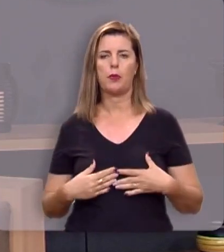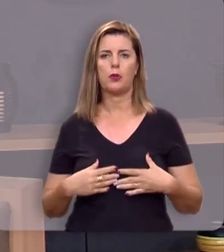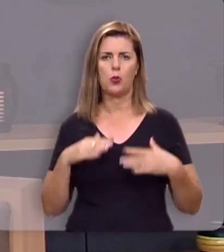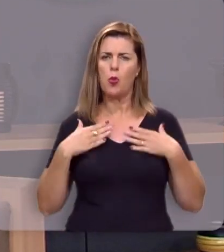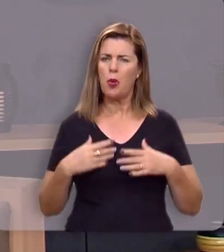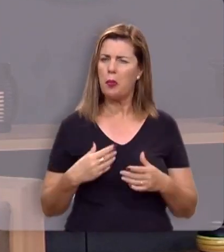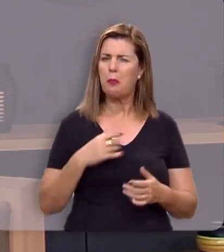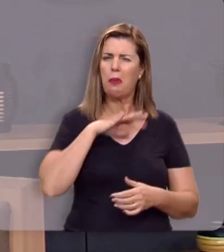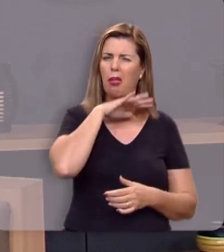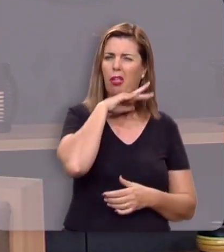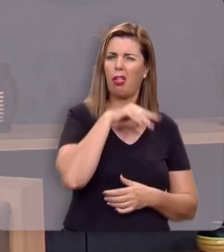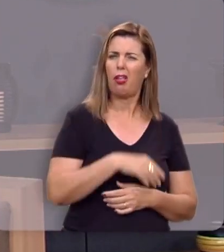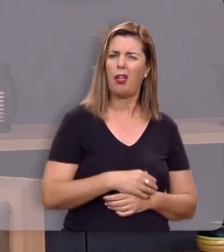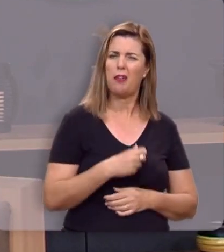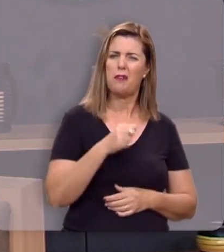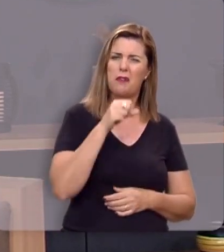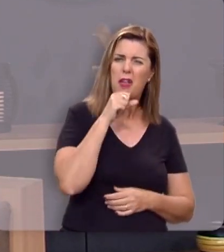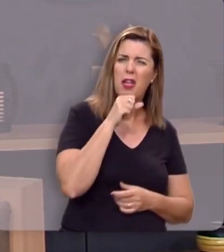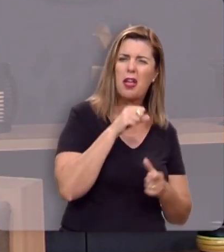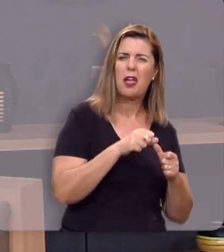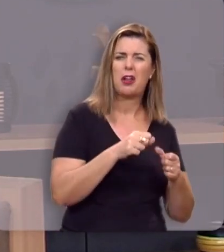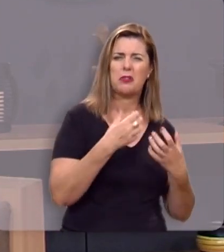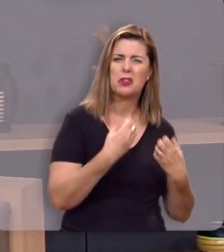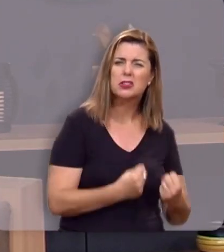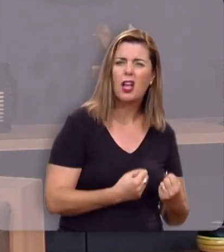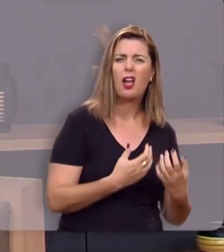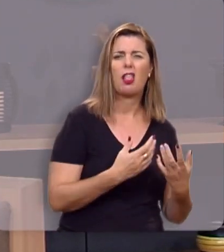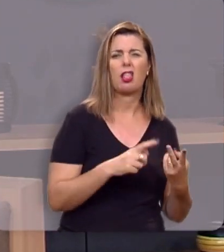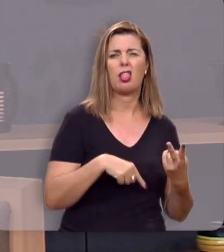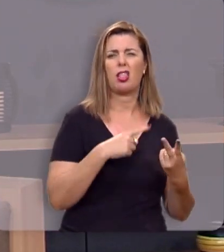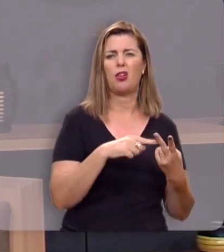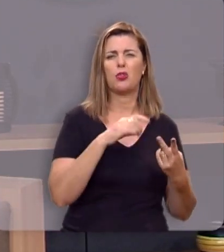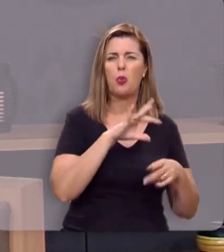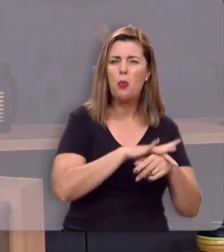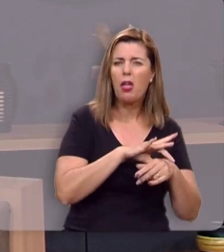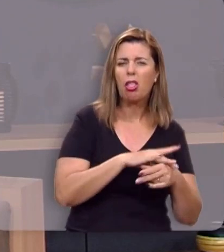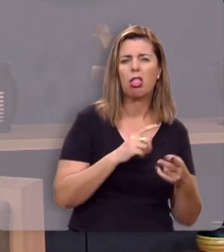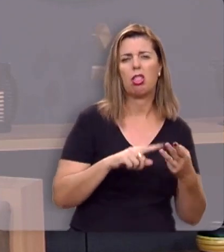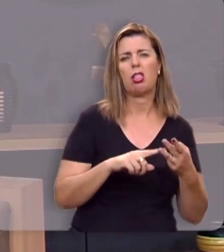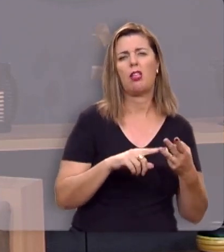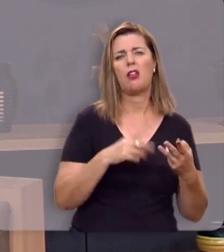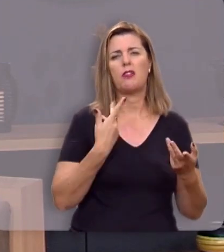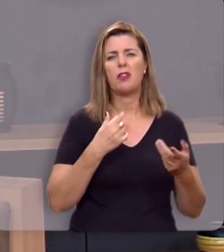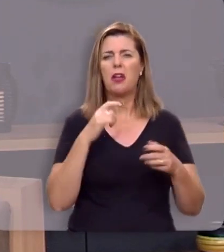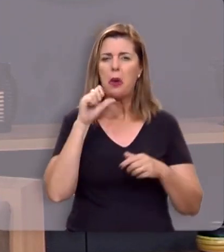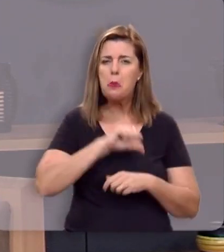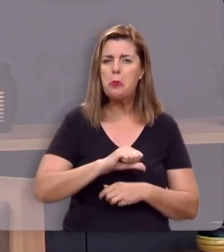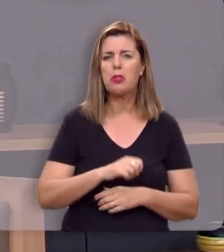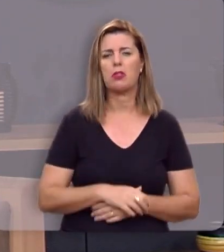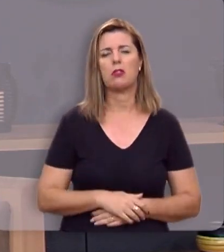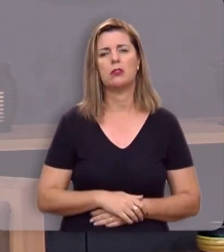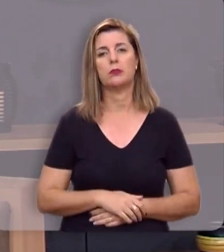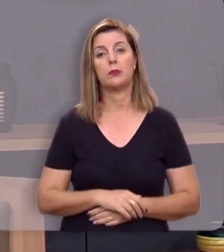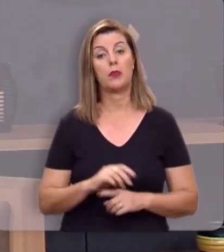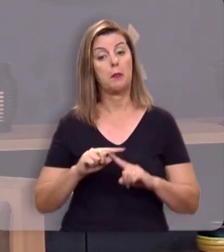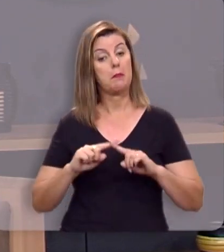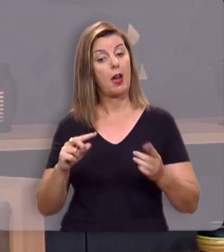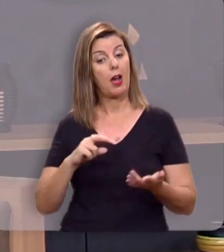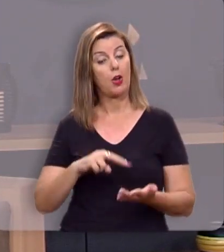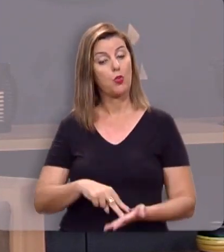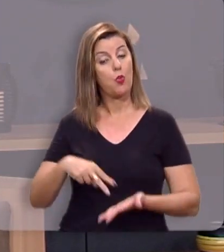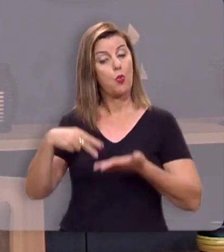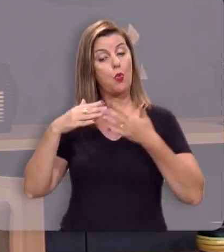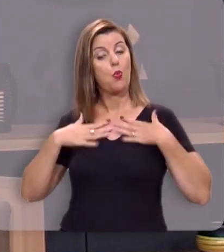corrompe, ele fica velho, fica cansado, fica doente, fica caquético. Mas o corpo